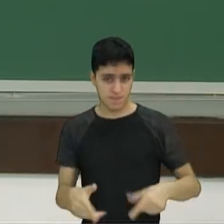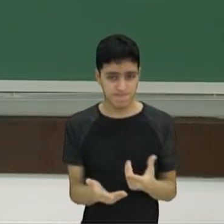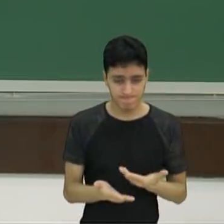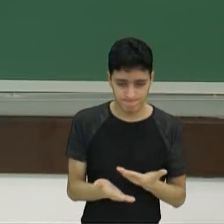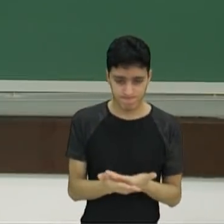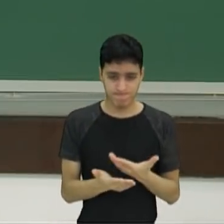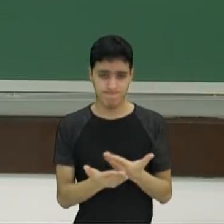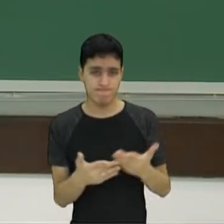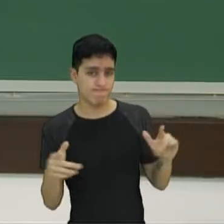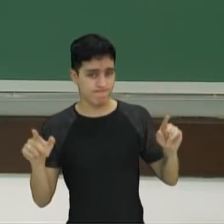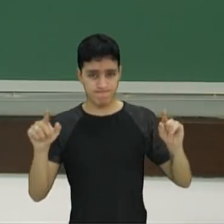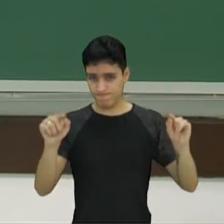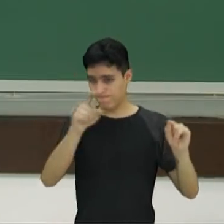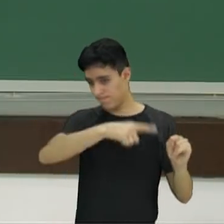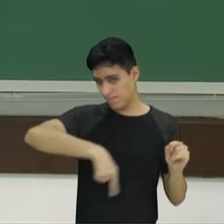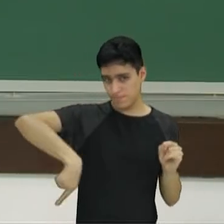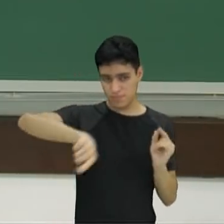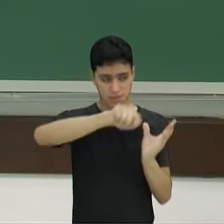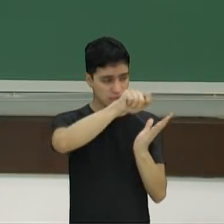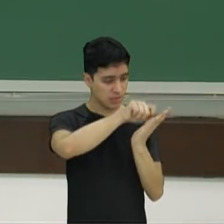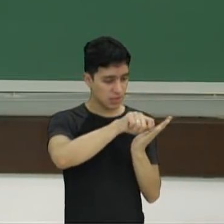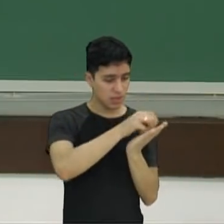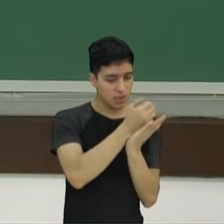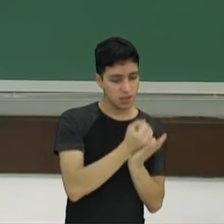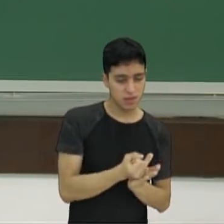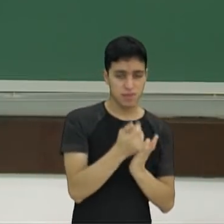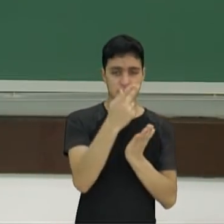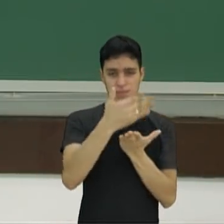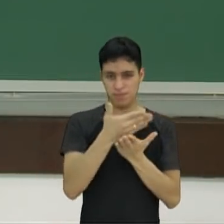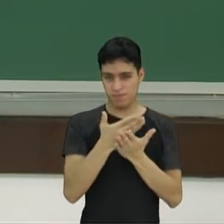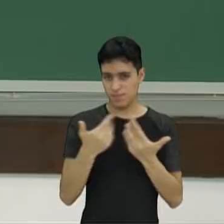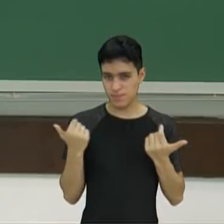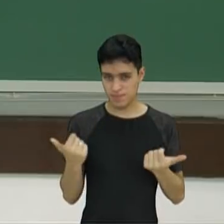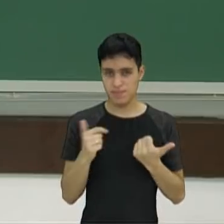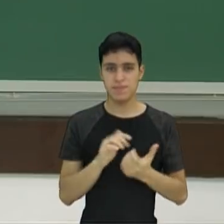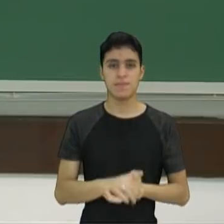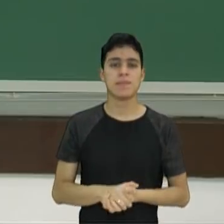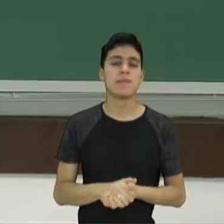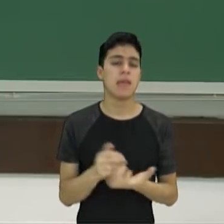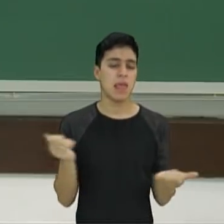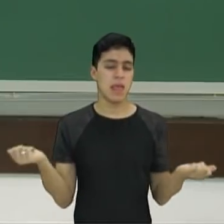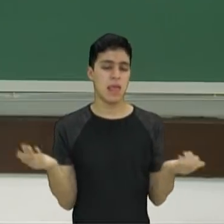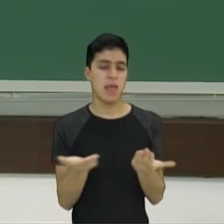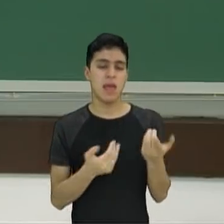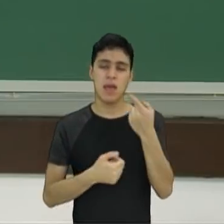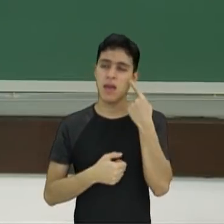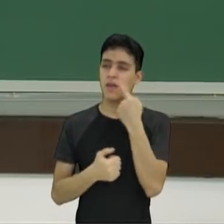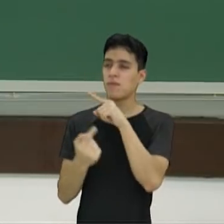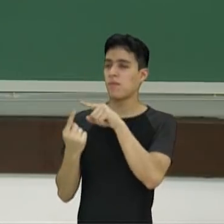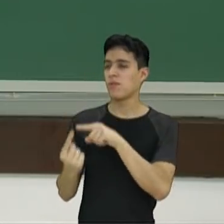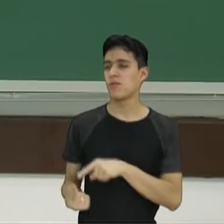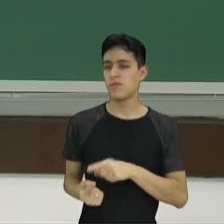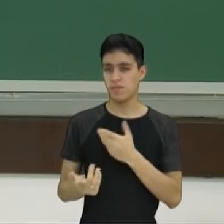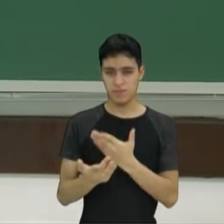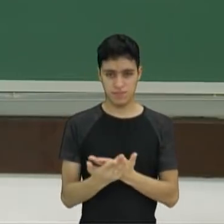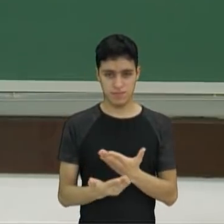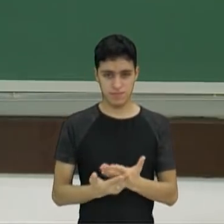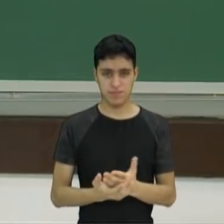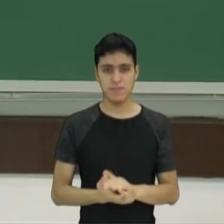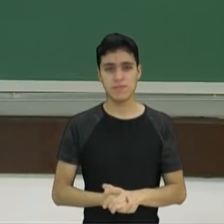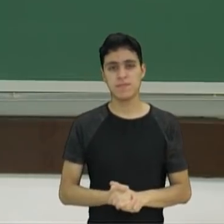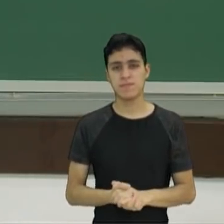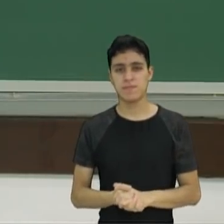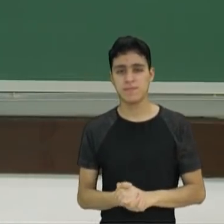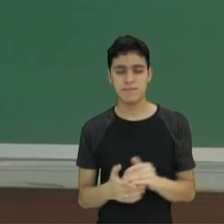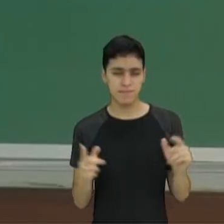aulas e que você está anotando, registrando aí no seu caderno, certo? Agora vamos aos nossos objetivos.